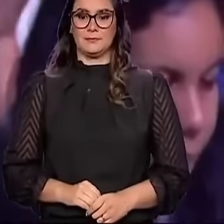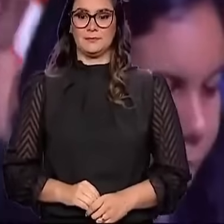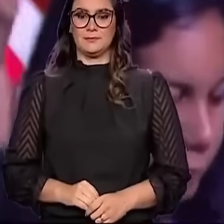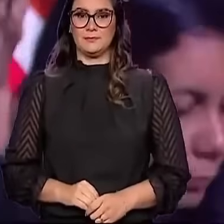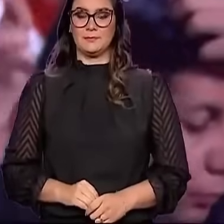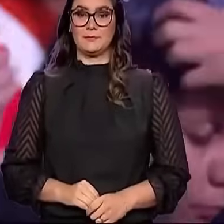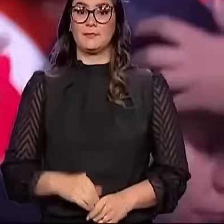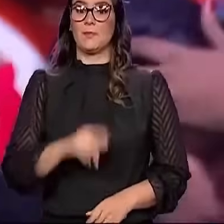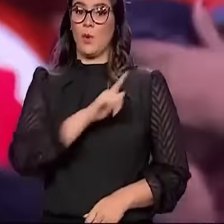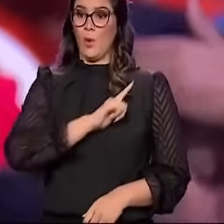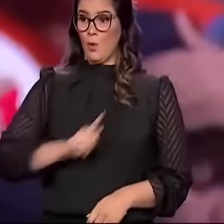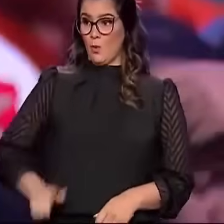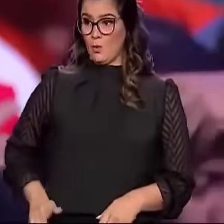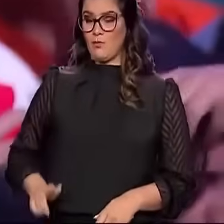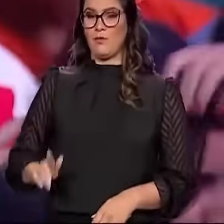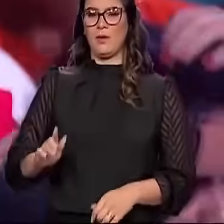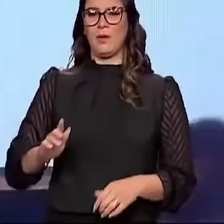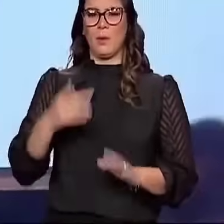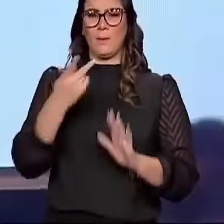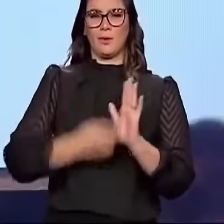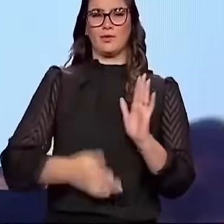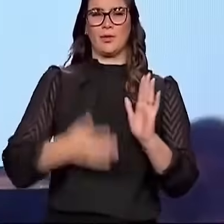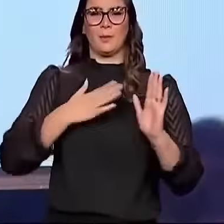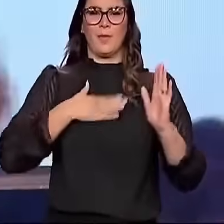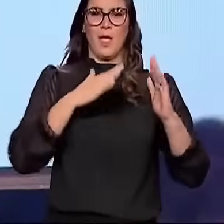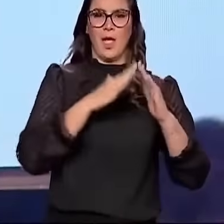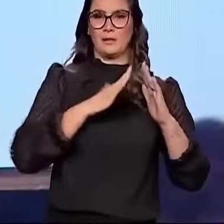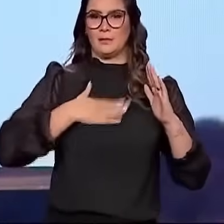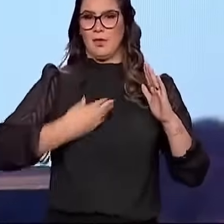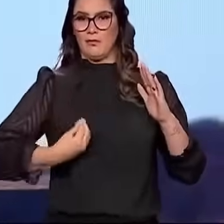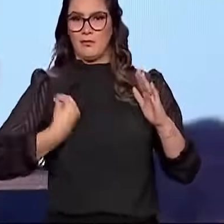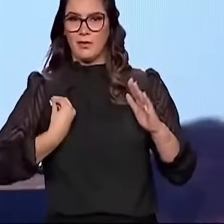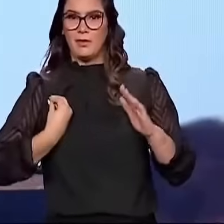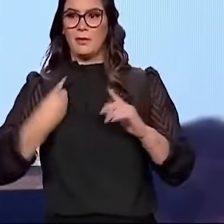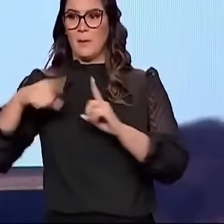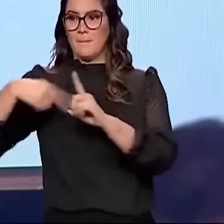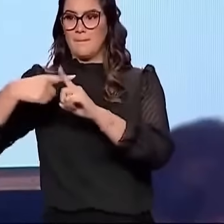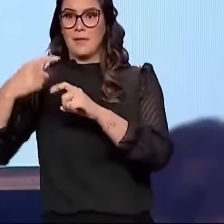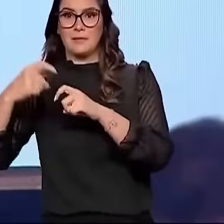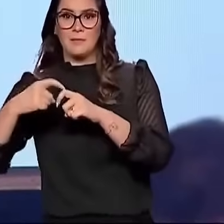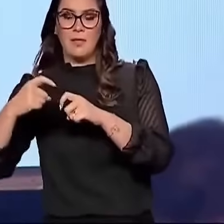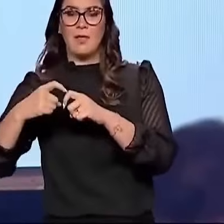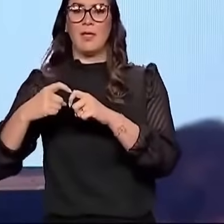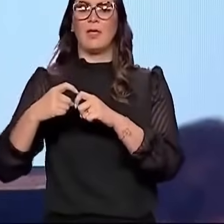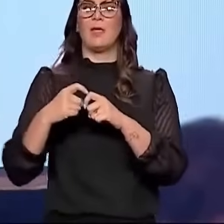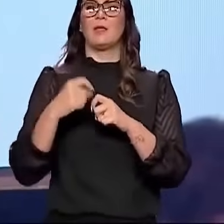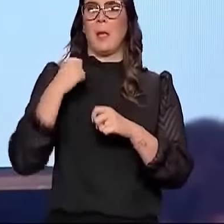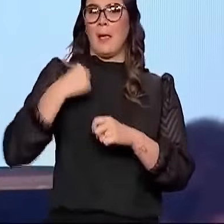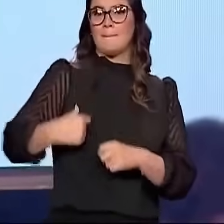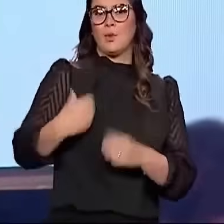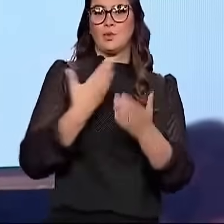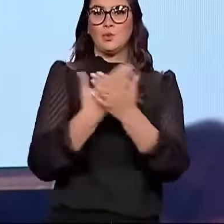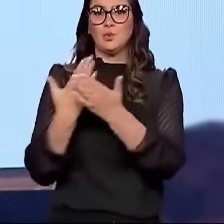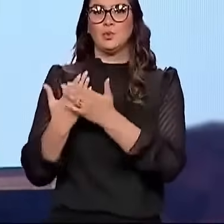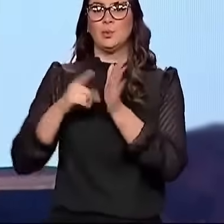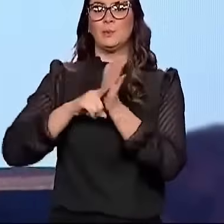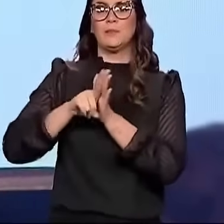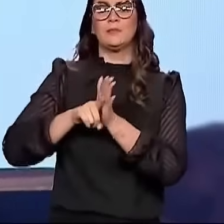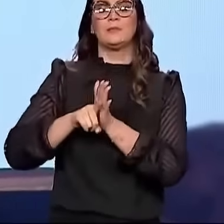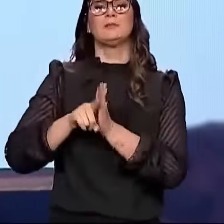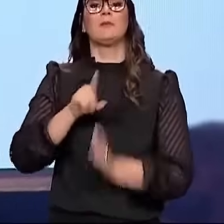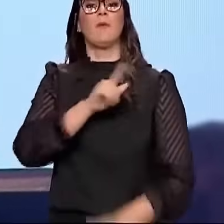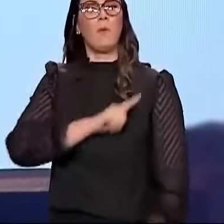O governo da Minha Casa e Minha Vida, dos Mais Médicos, o governo do reajuste do Bolsa de Estudos e Pesquisas, o governo